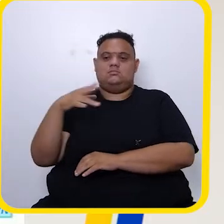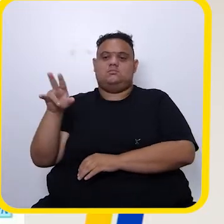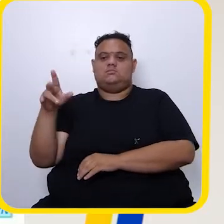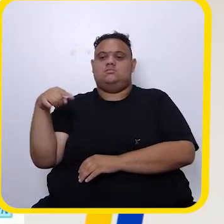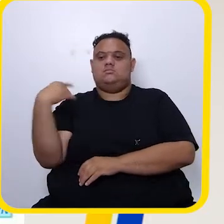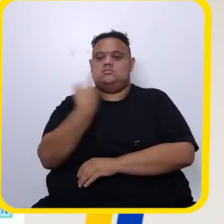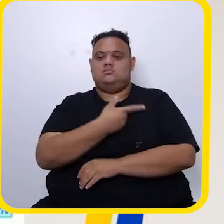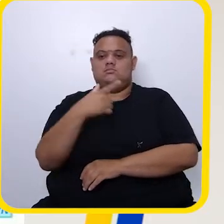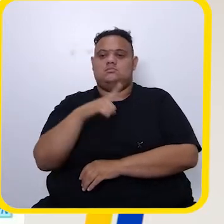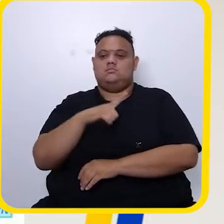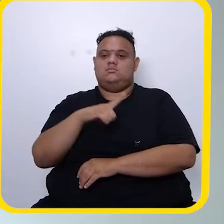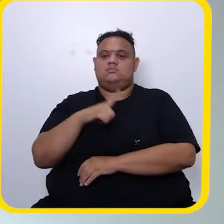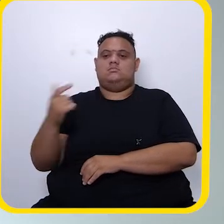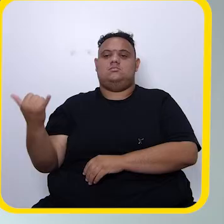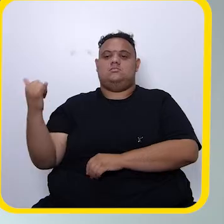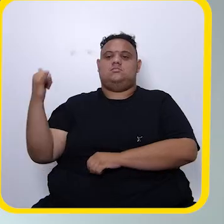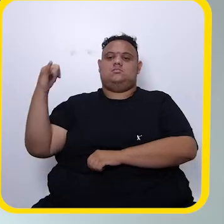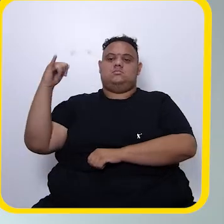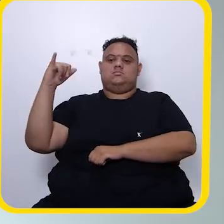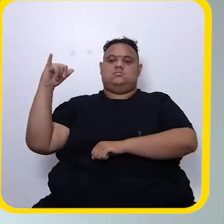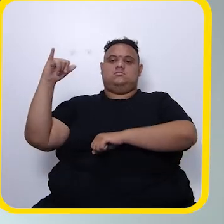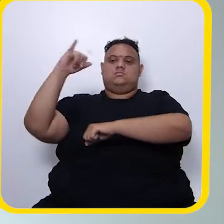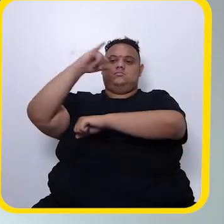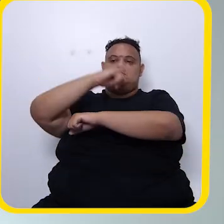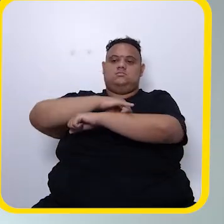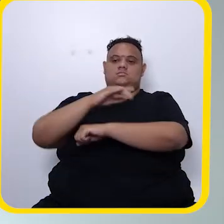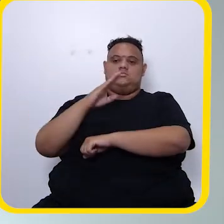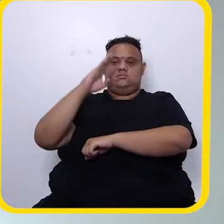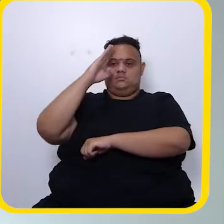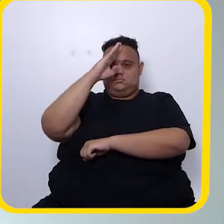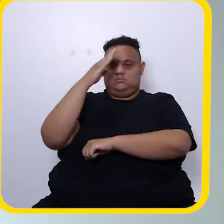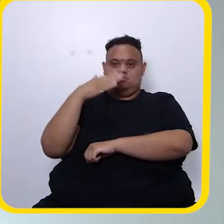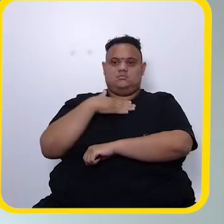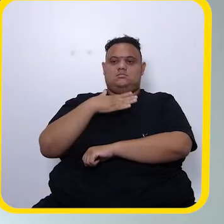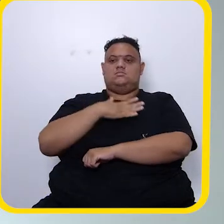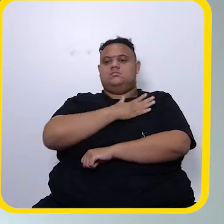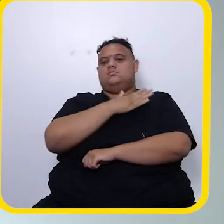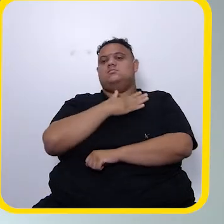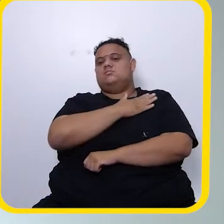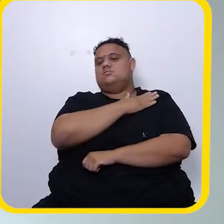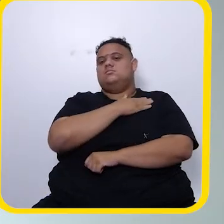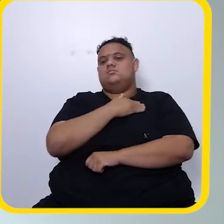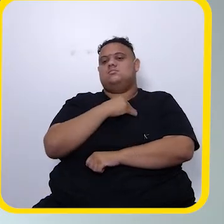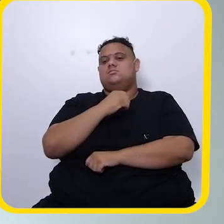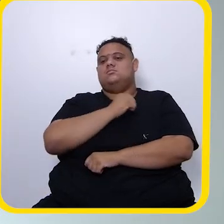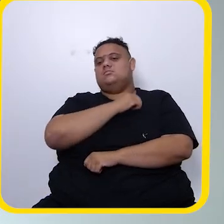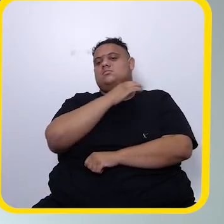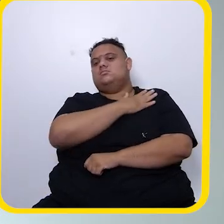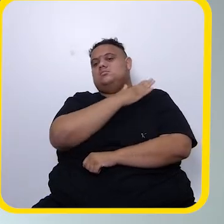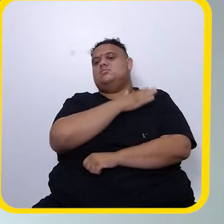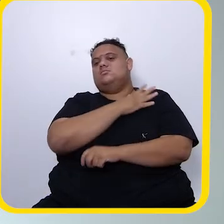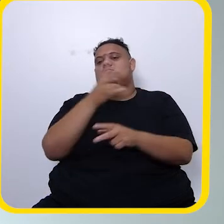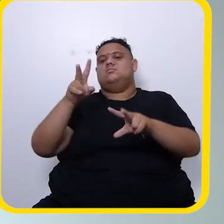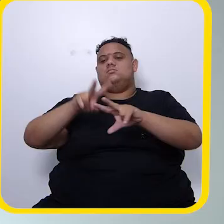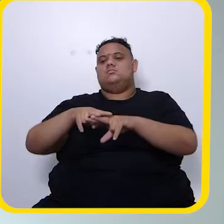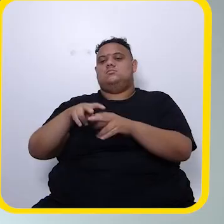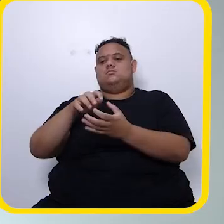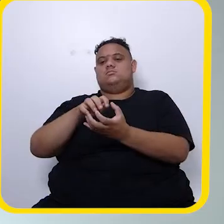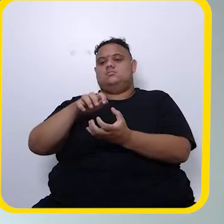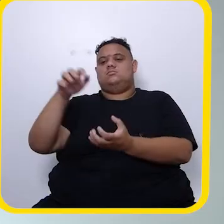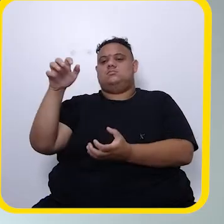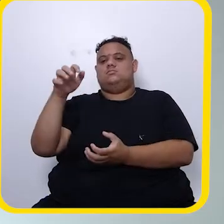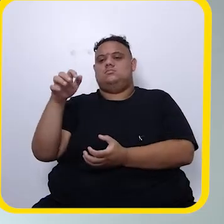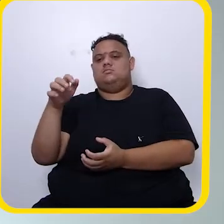Guantánamo nós temos uma base naval, né, uma base militar dos Estados Unidos, que também às vezes serve de prisão, né,